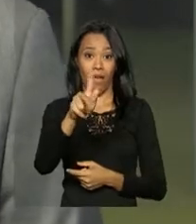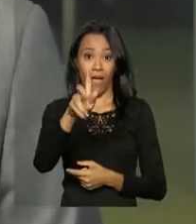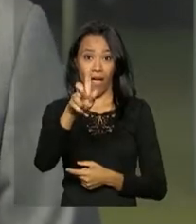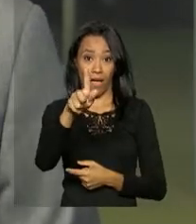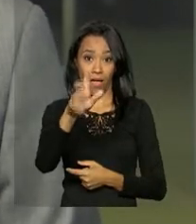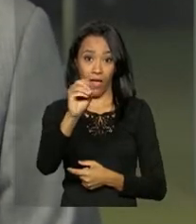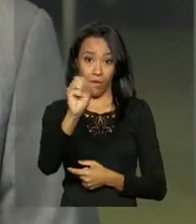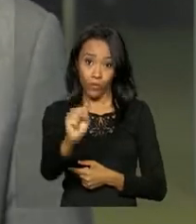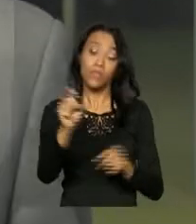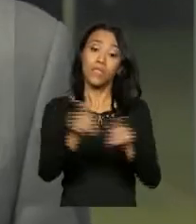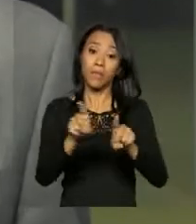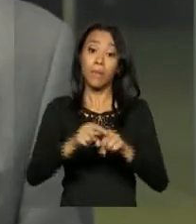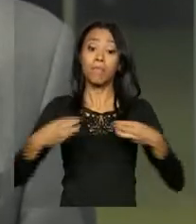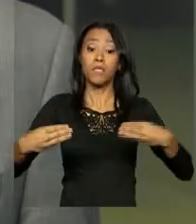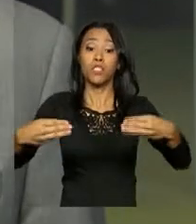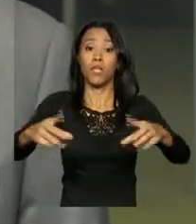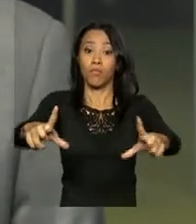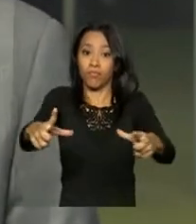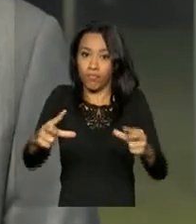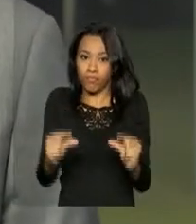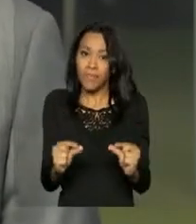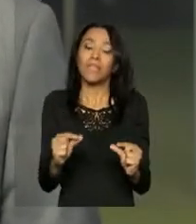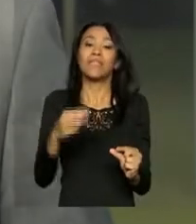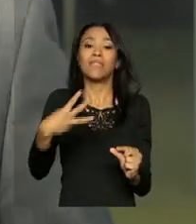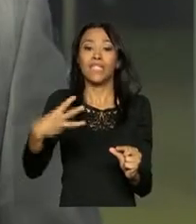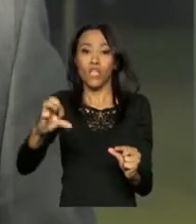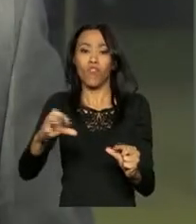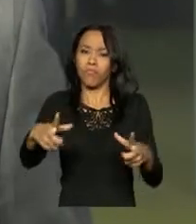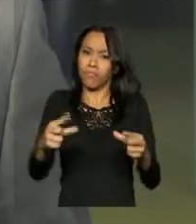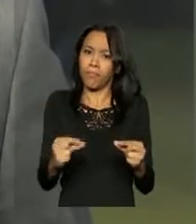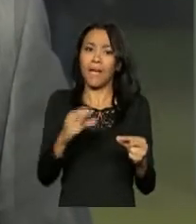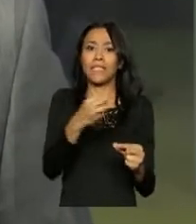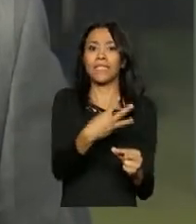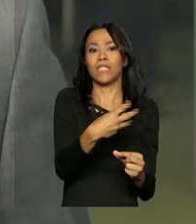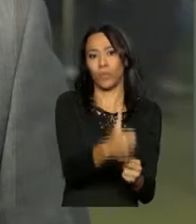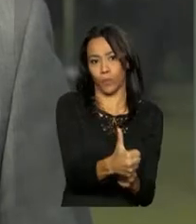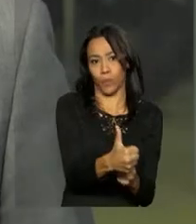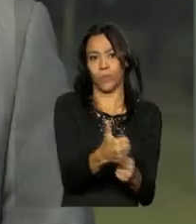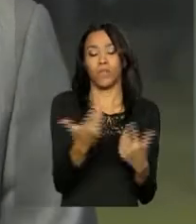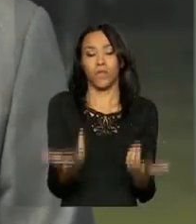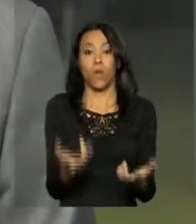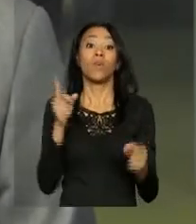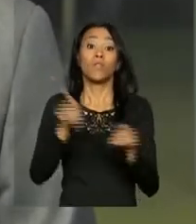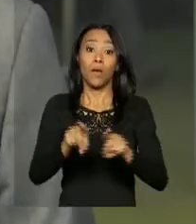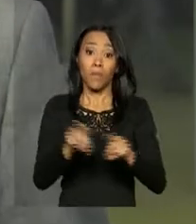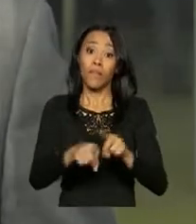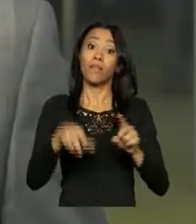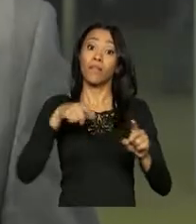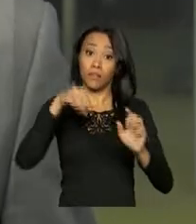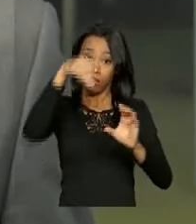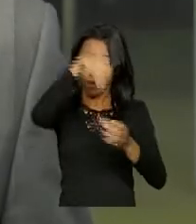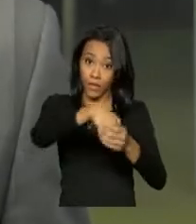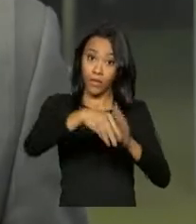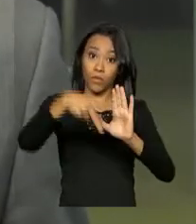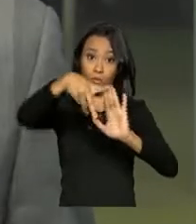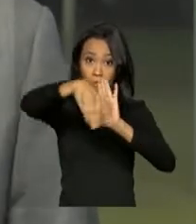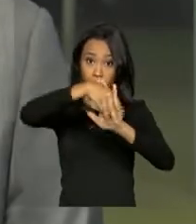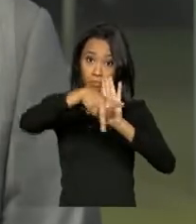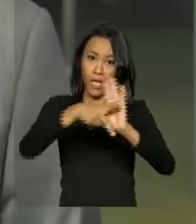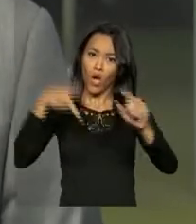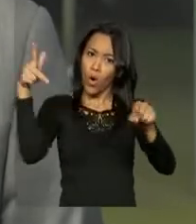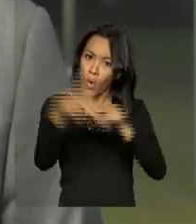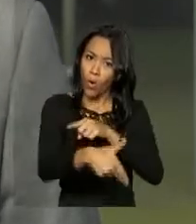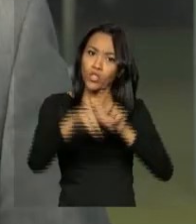ministérios que passa de 39 para 31 o texto também estabelece um corte de 10% no salário dos ministros